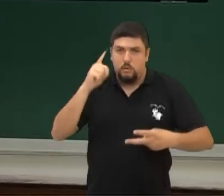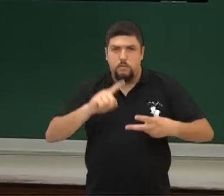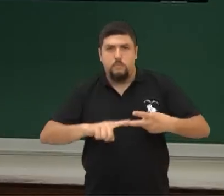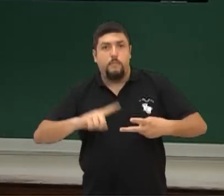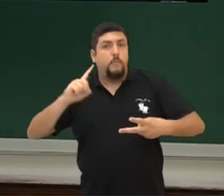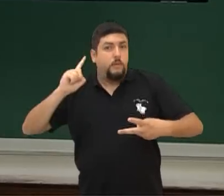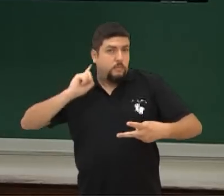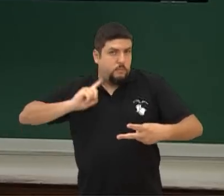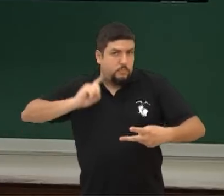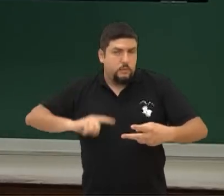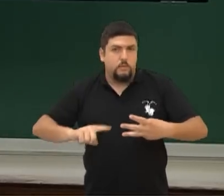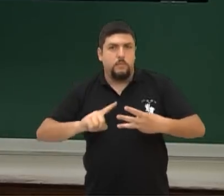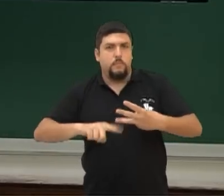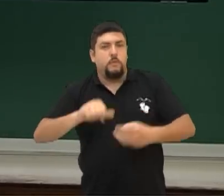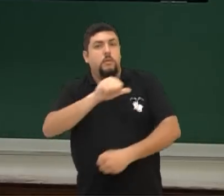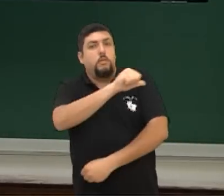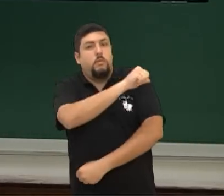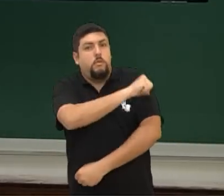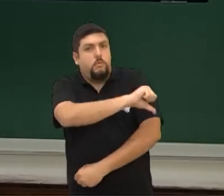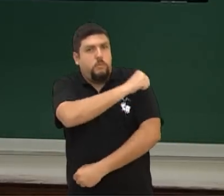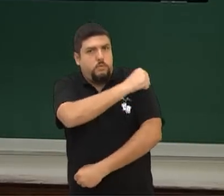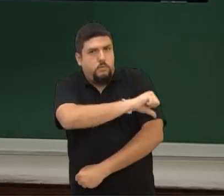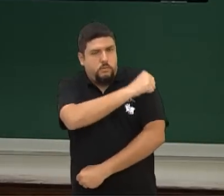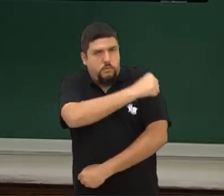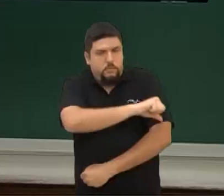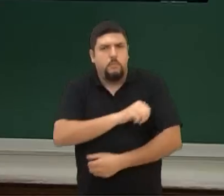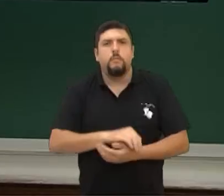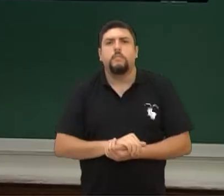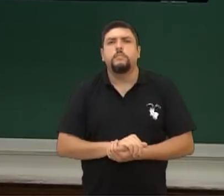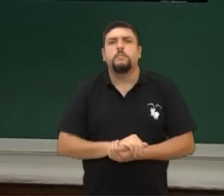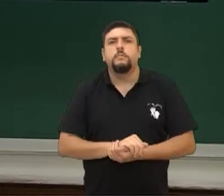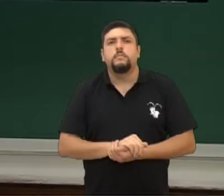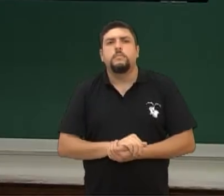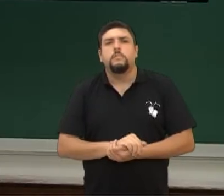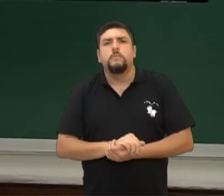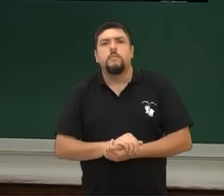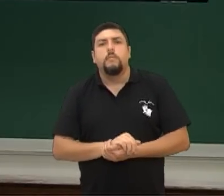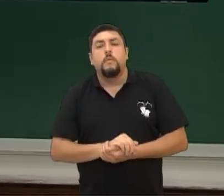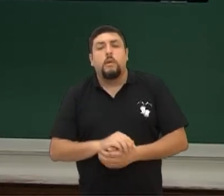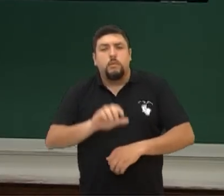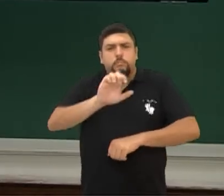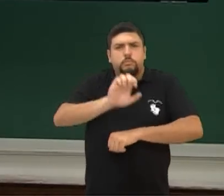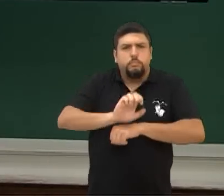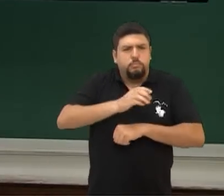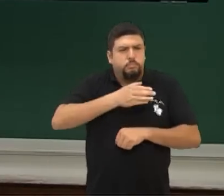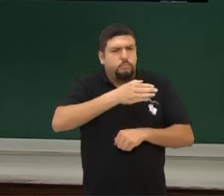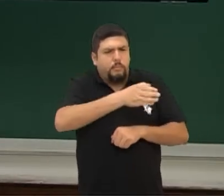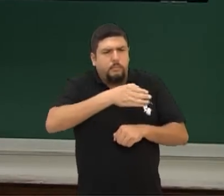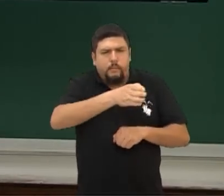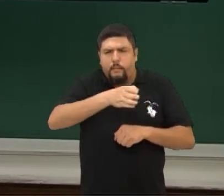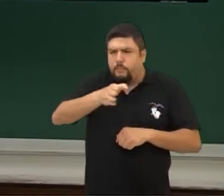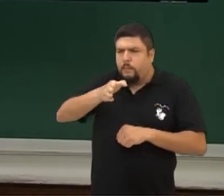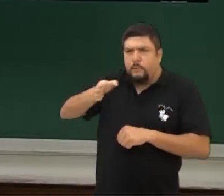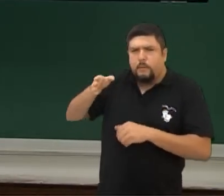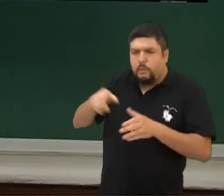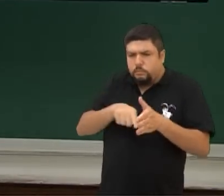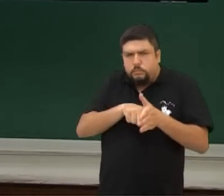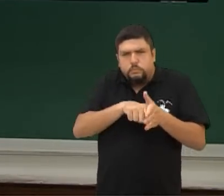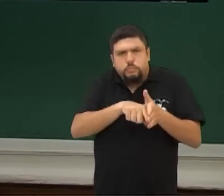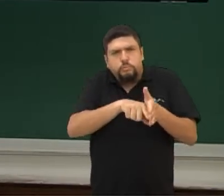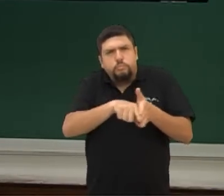de Janeiro. Então, observe aqui comigo o que esse gráfico apontou, tá? Vamos ver quais as informações que